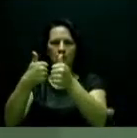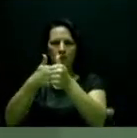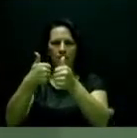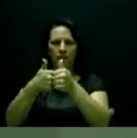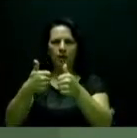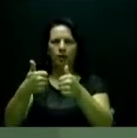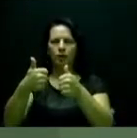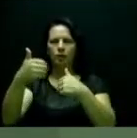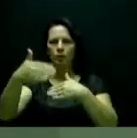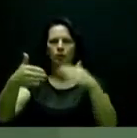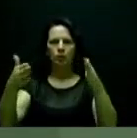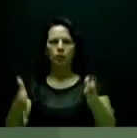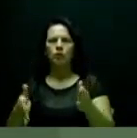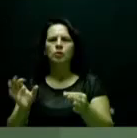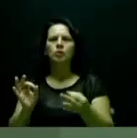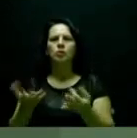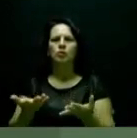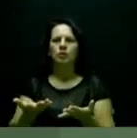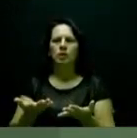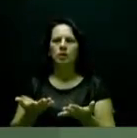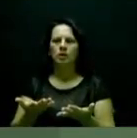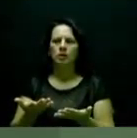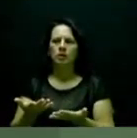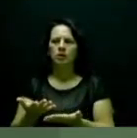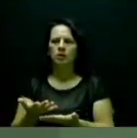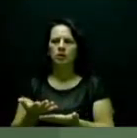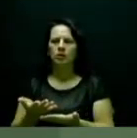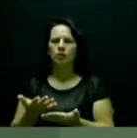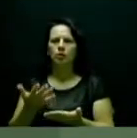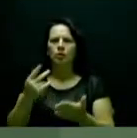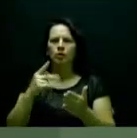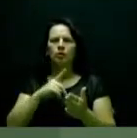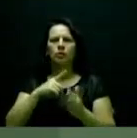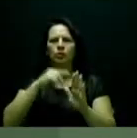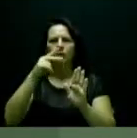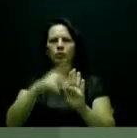fizesse alguma coisa, que se levasse algum projeto.